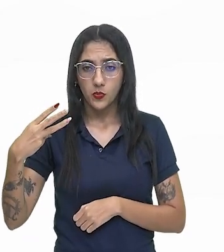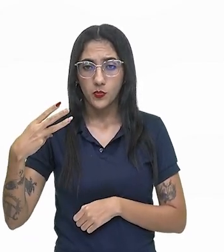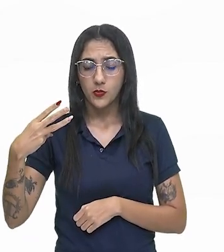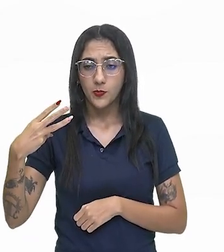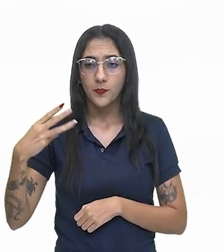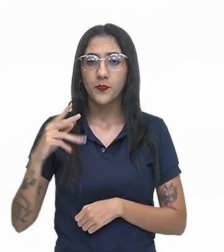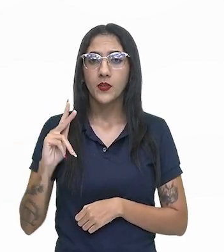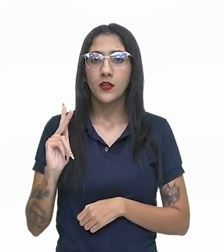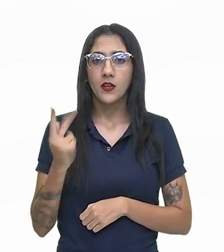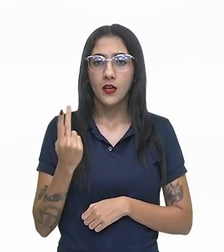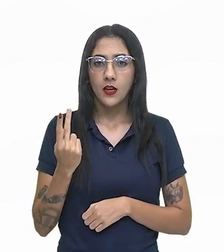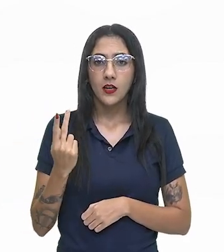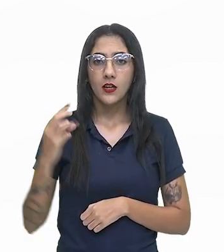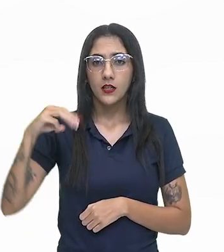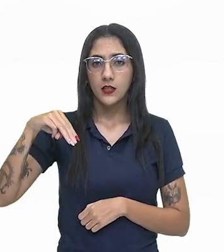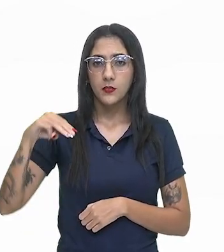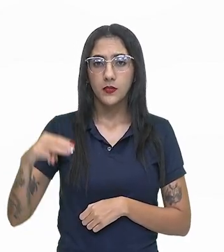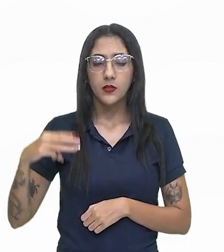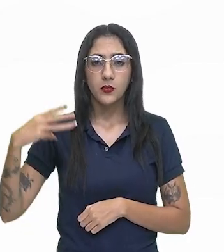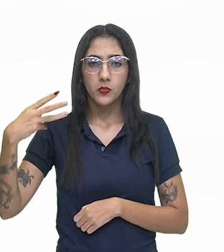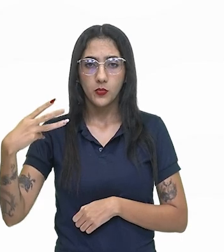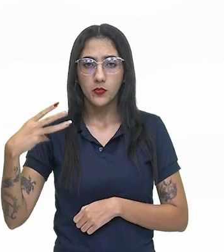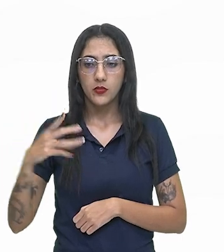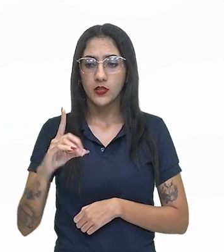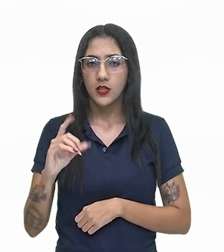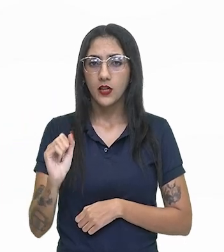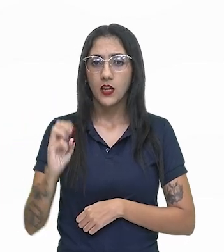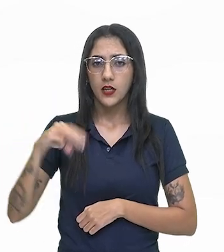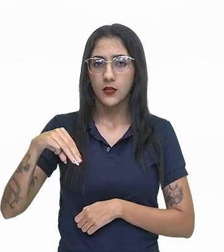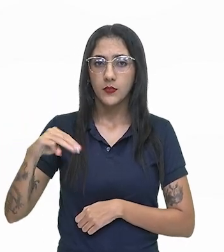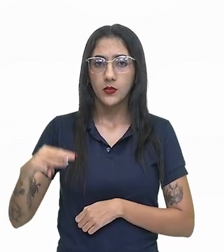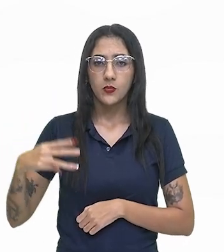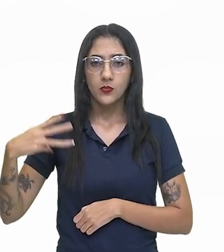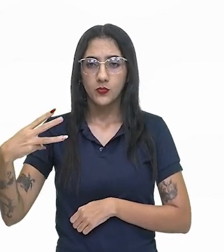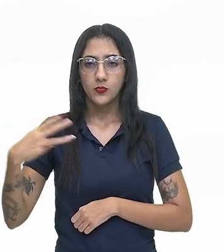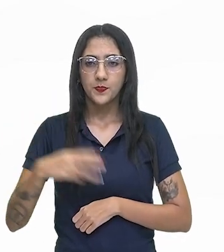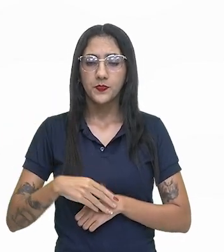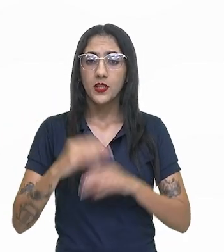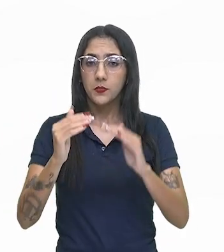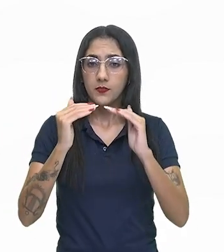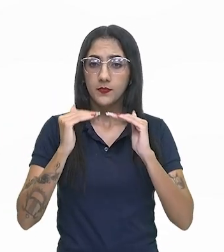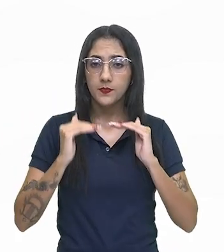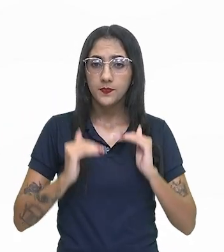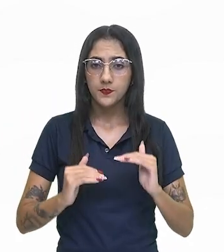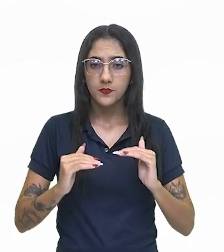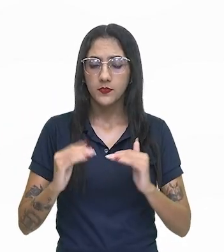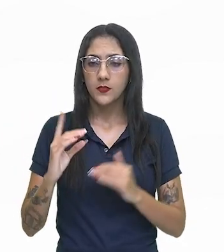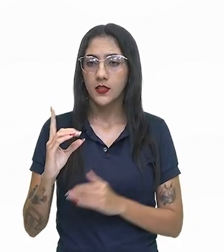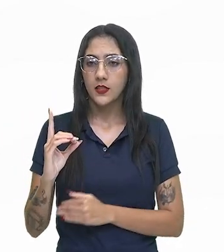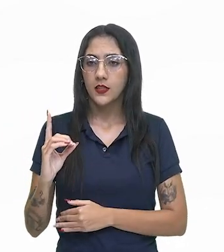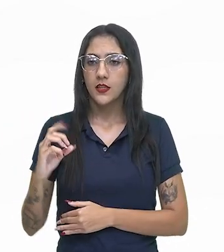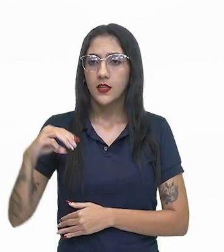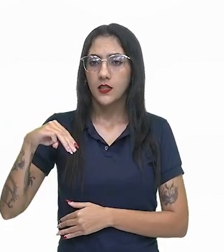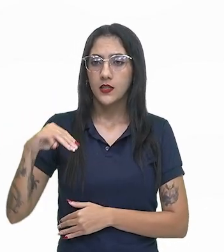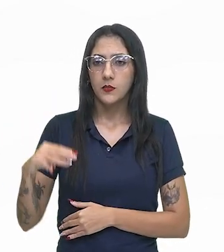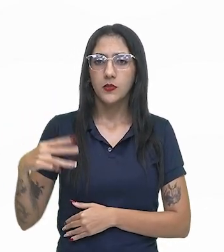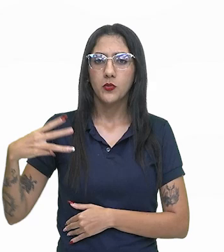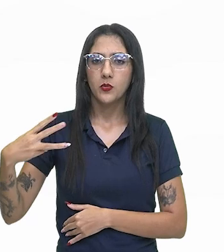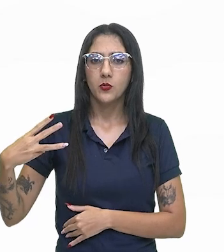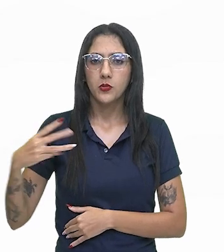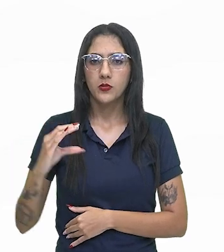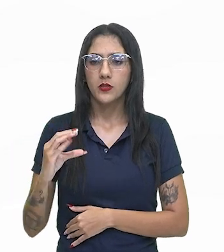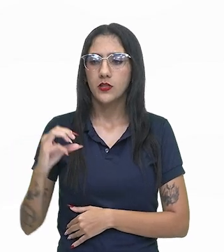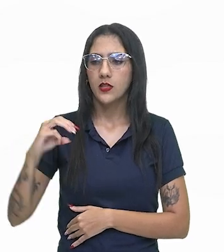hectômetro cúbico, decâmetro cúbico. Nos submúltiplos, decímetro cúbico, centímetro cúbico e